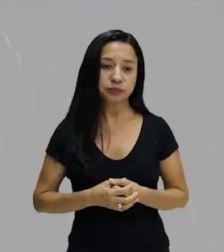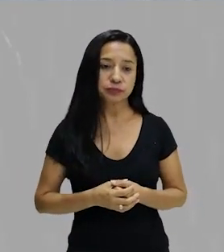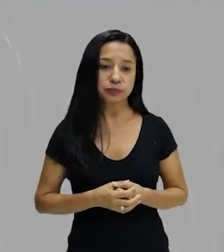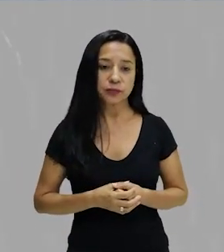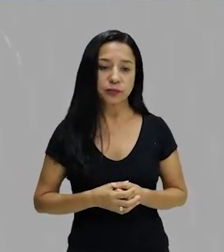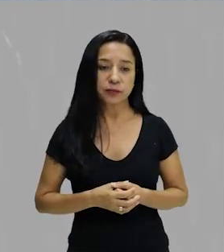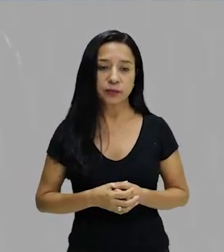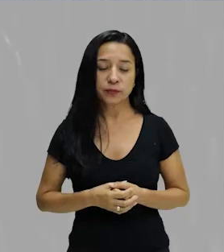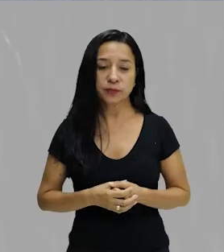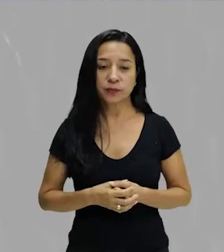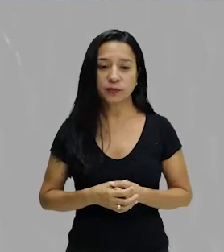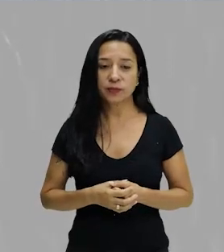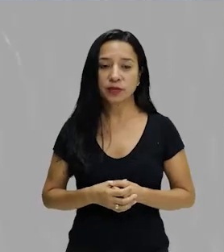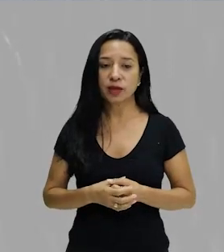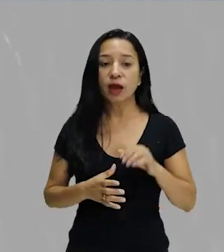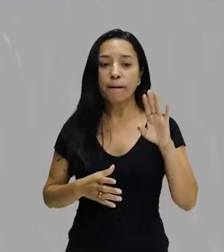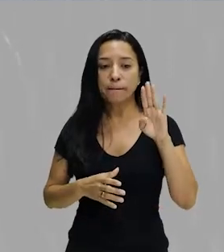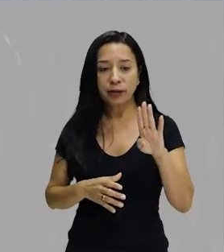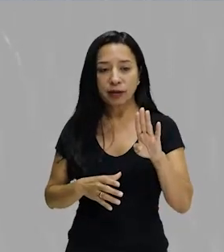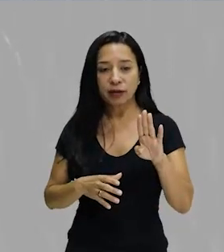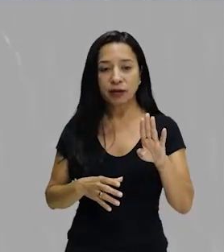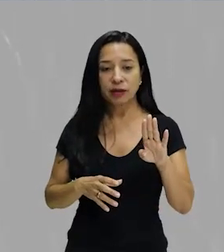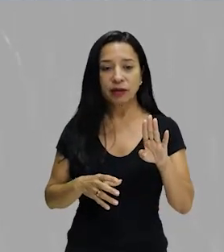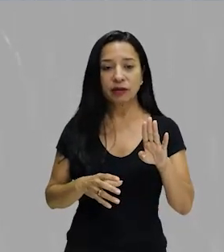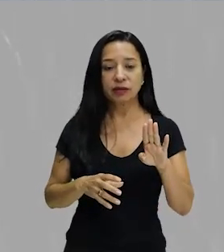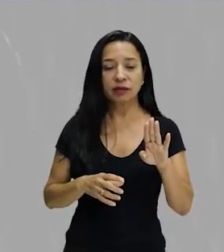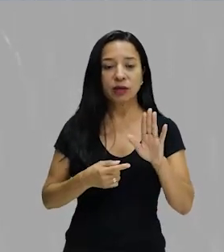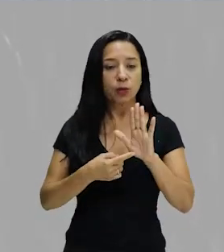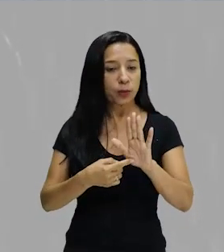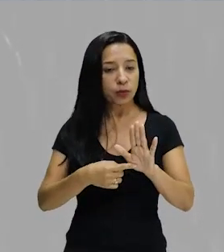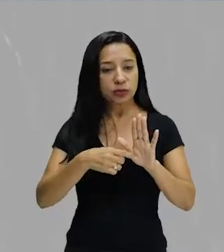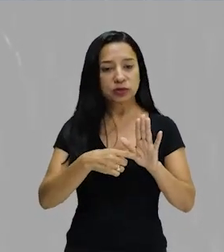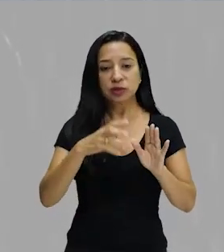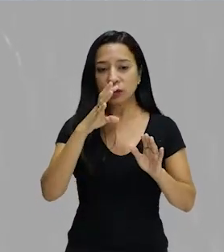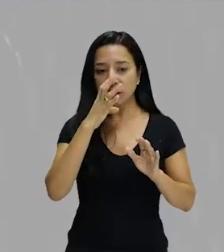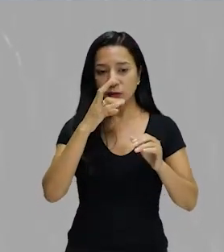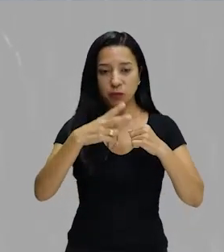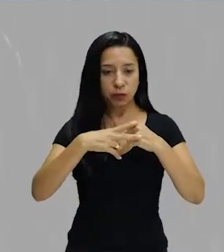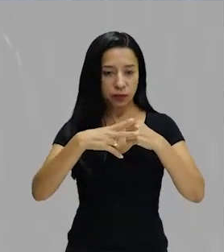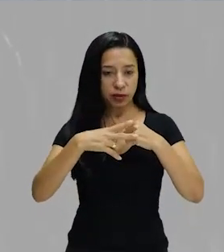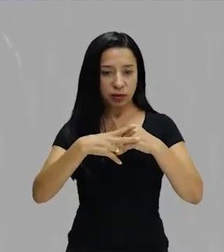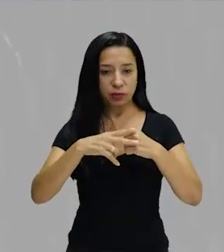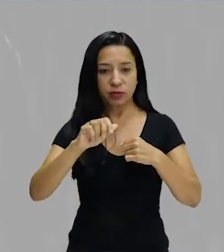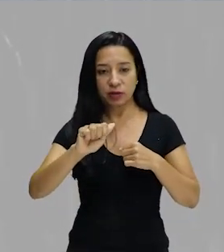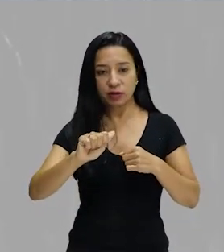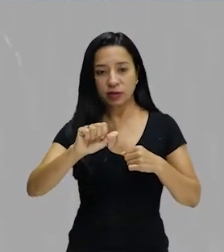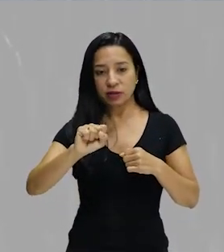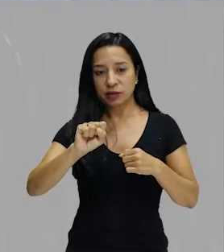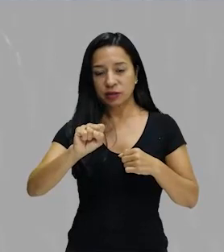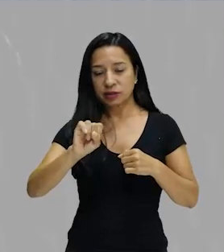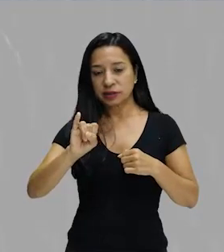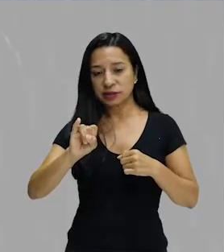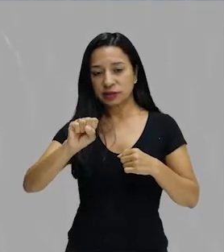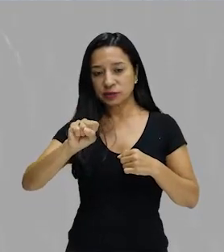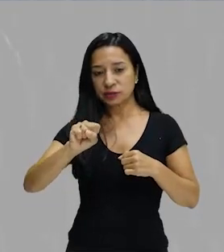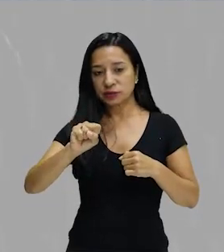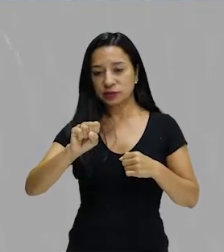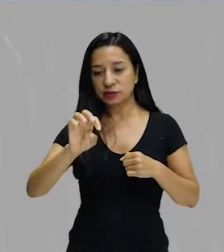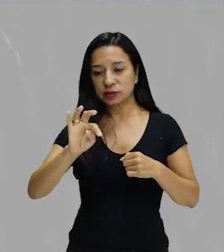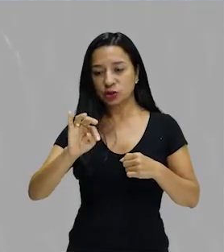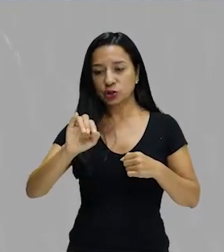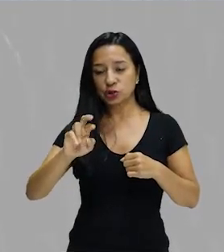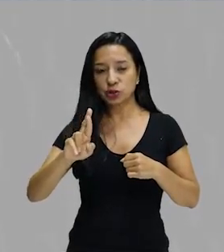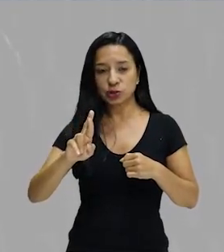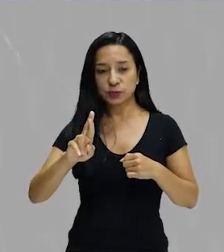assista. Assistir no sentido de ver é transitivo indireto. Assista a uma TV